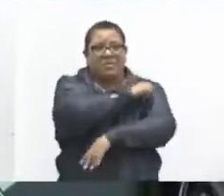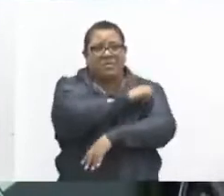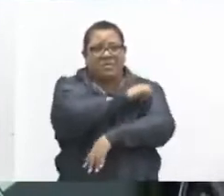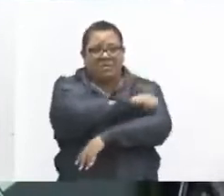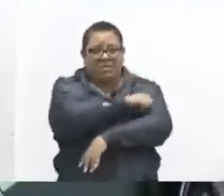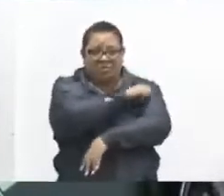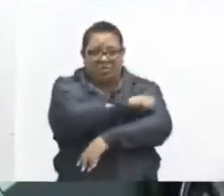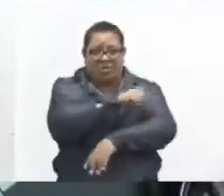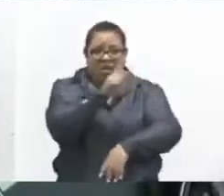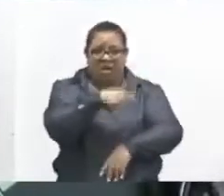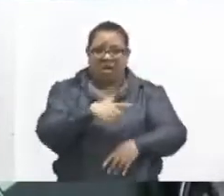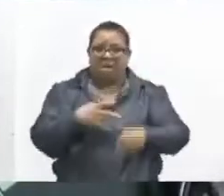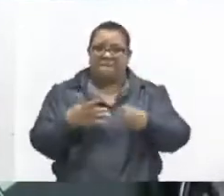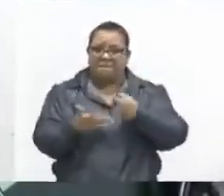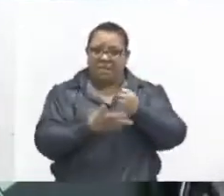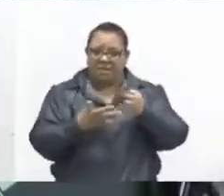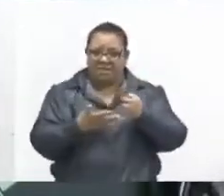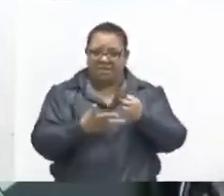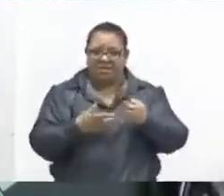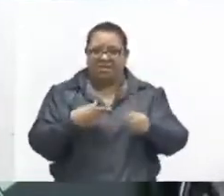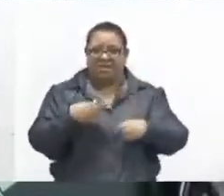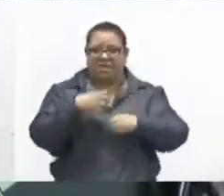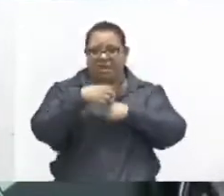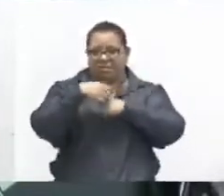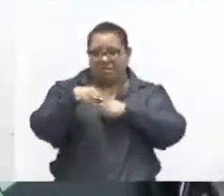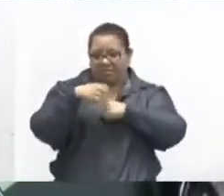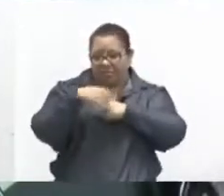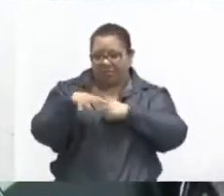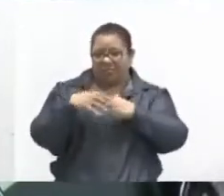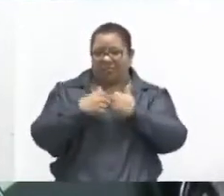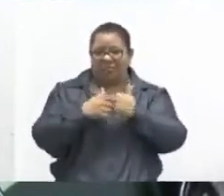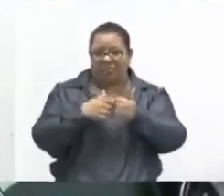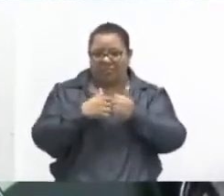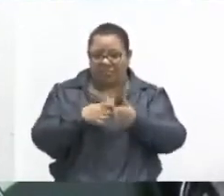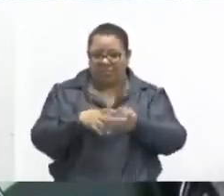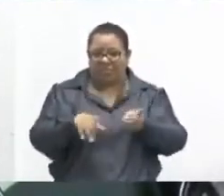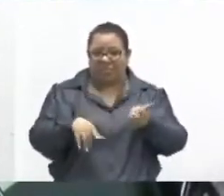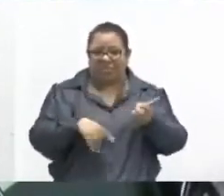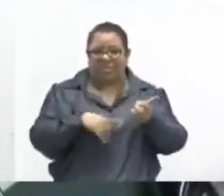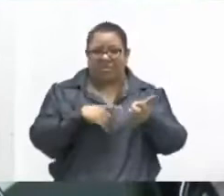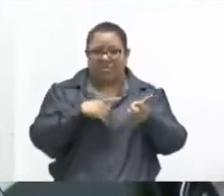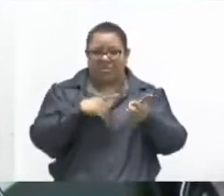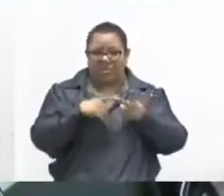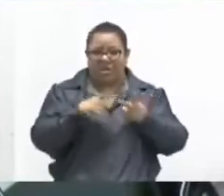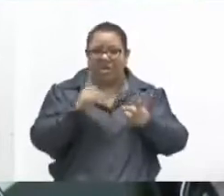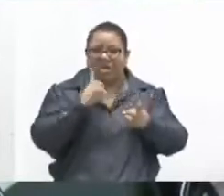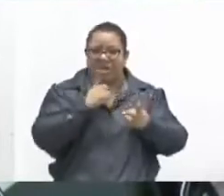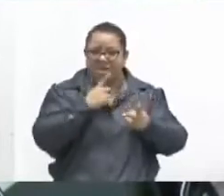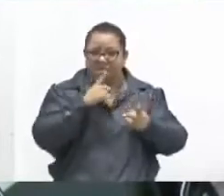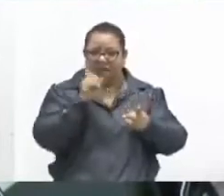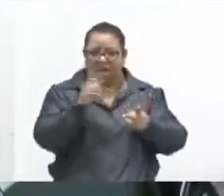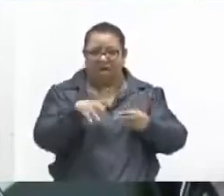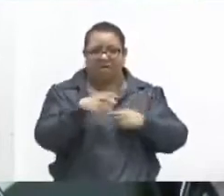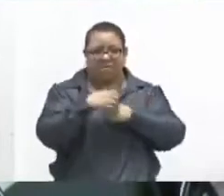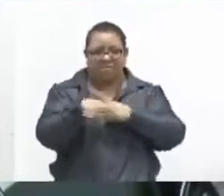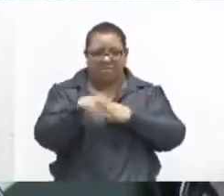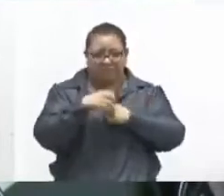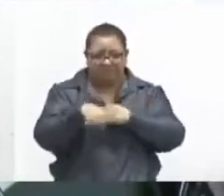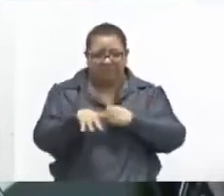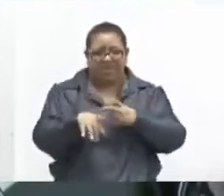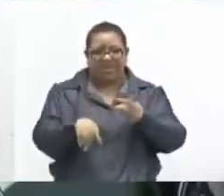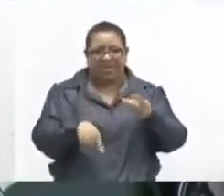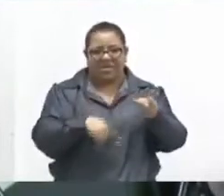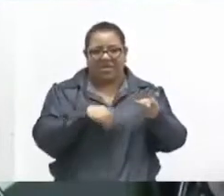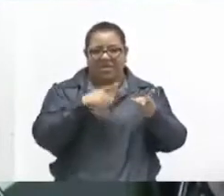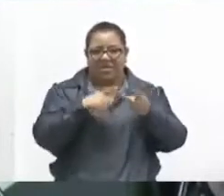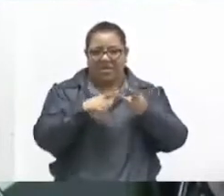é dentro da rede básica. Porque o transporte escolar é assistência estudantil, o lanche é assistência estudantil,